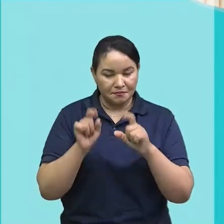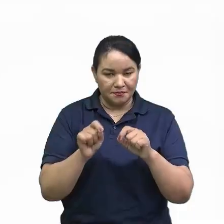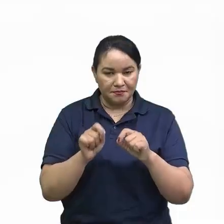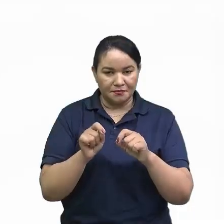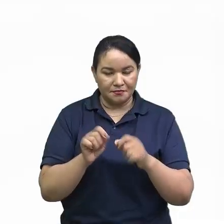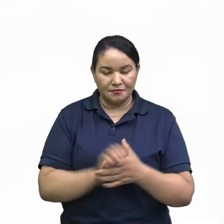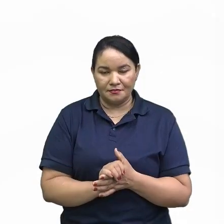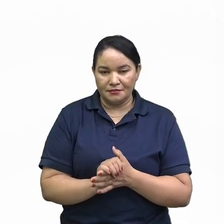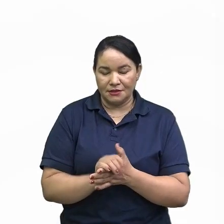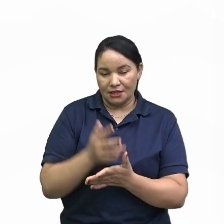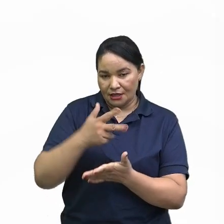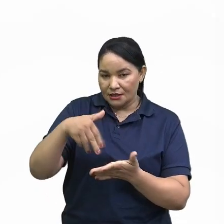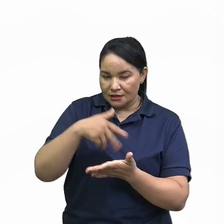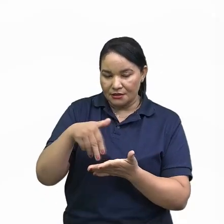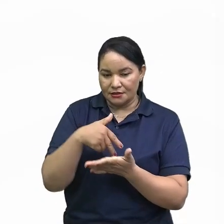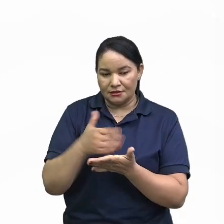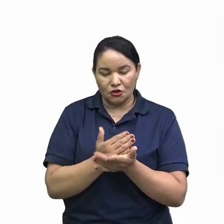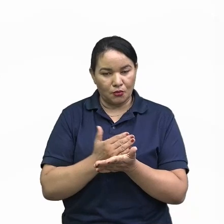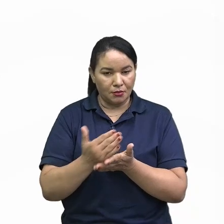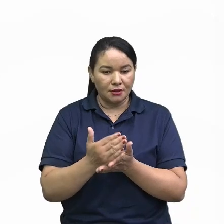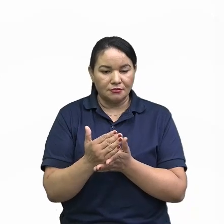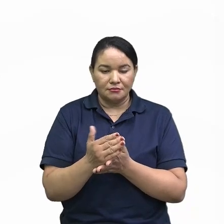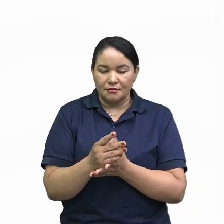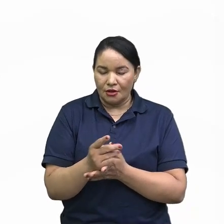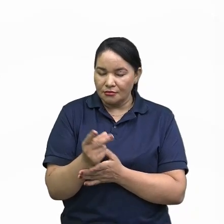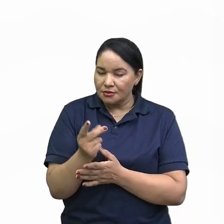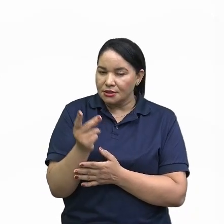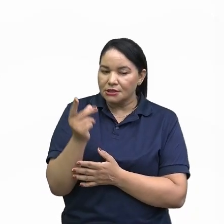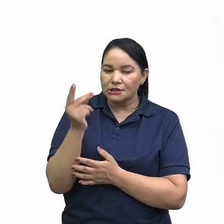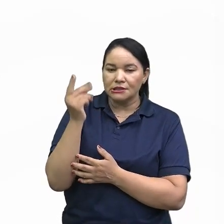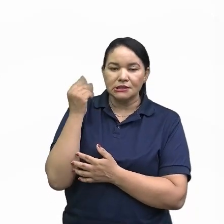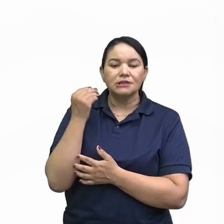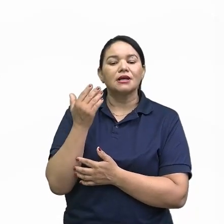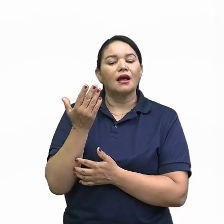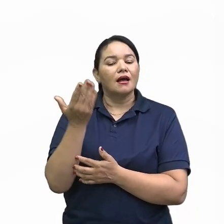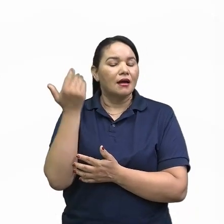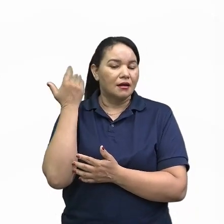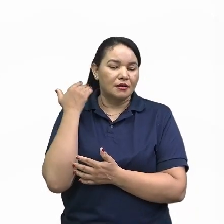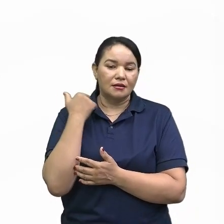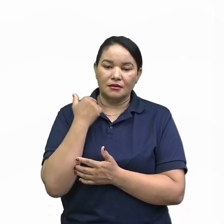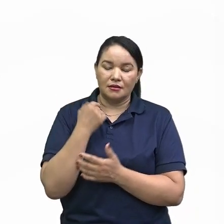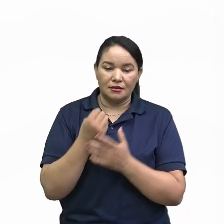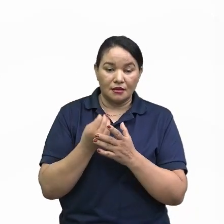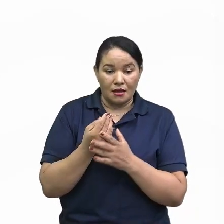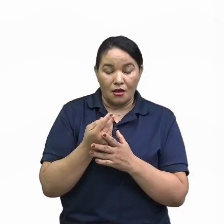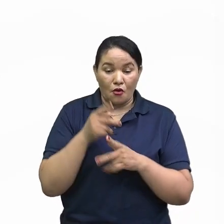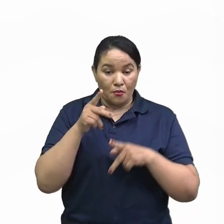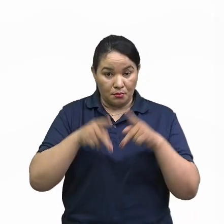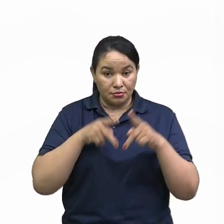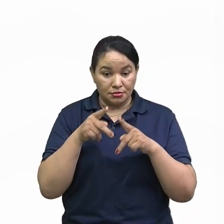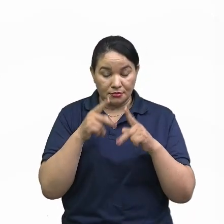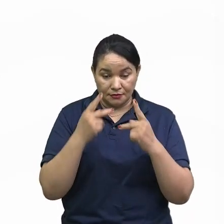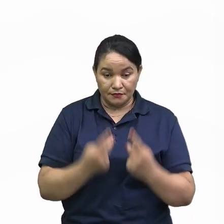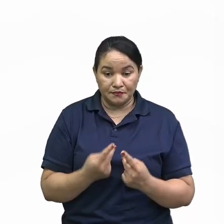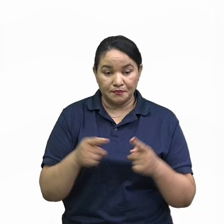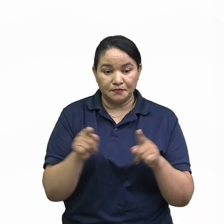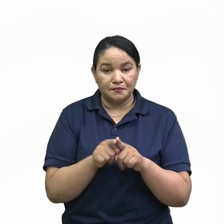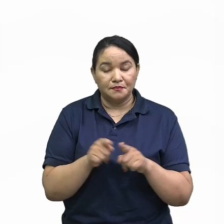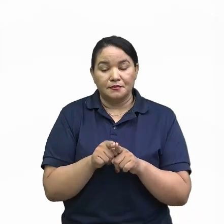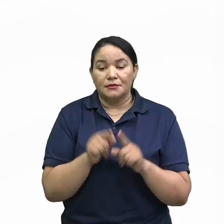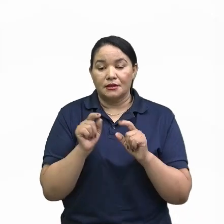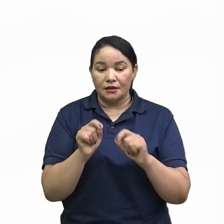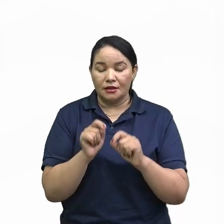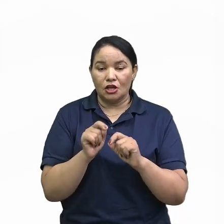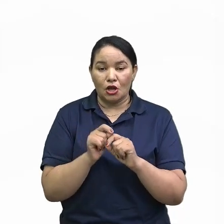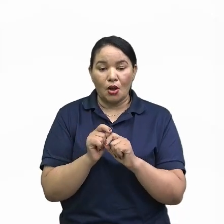início da dança que está ali desde o início da civilização. Porque o homem ele trouxe como uma forma de se